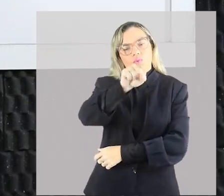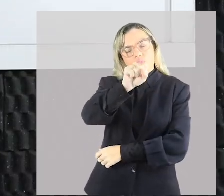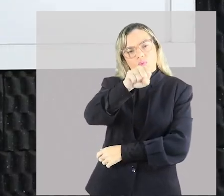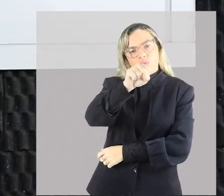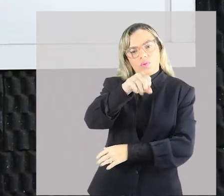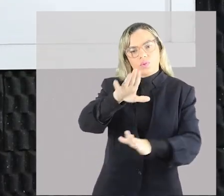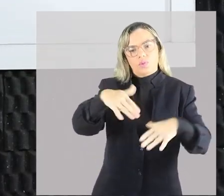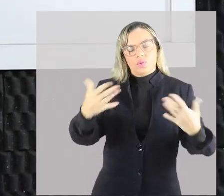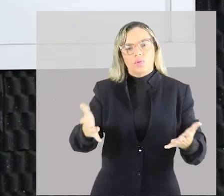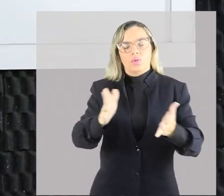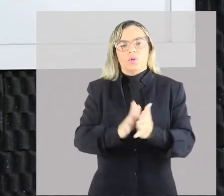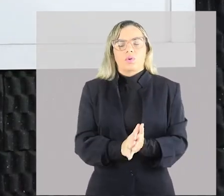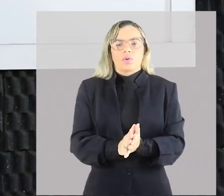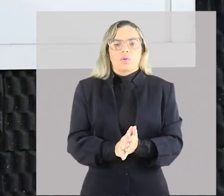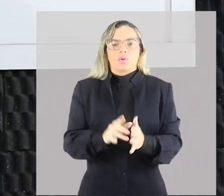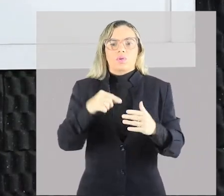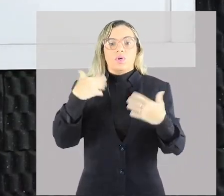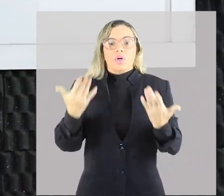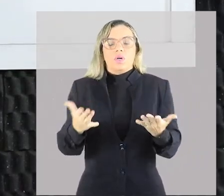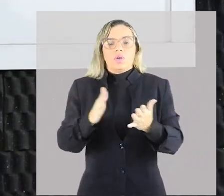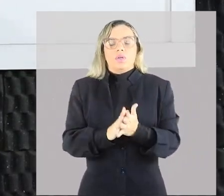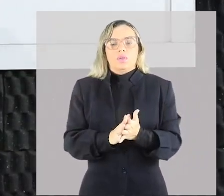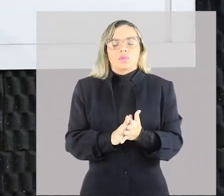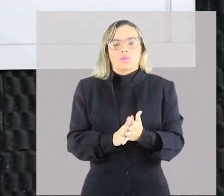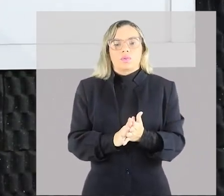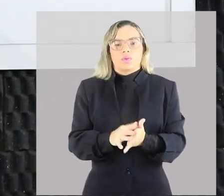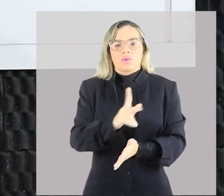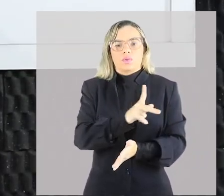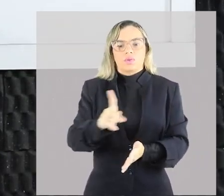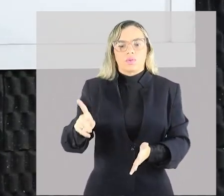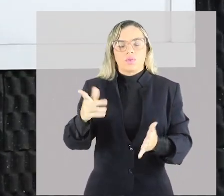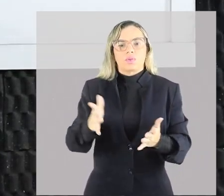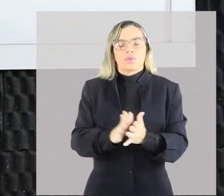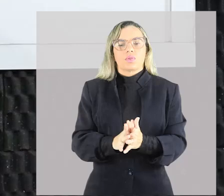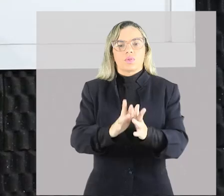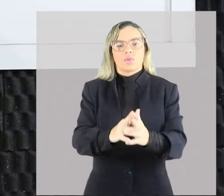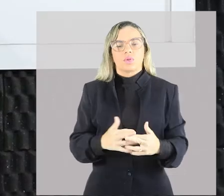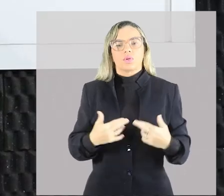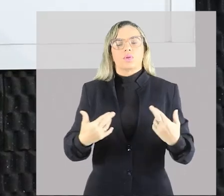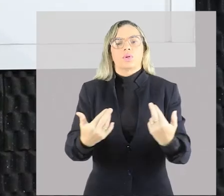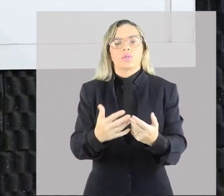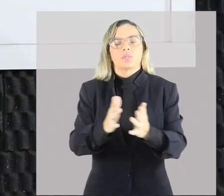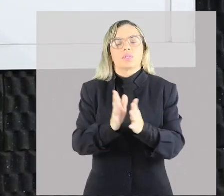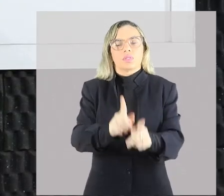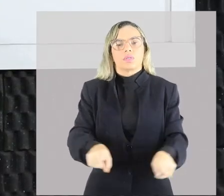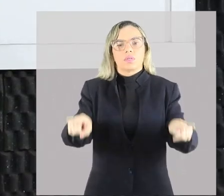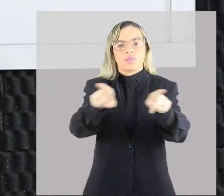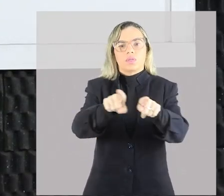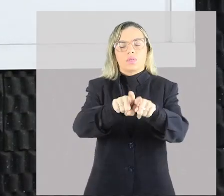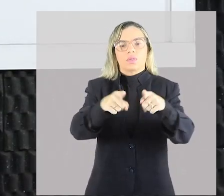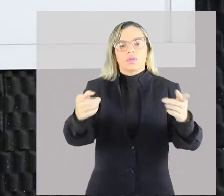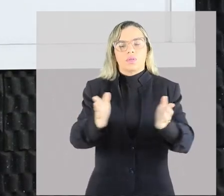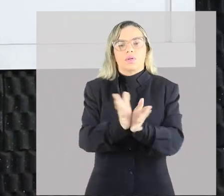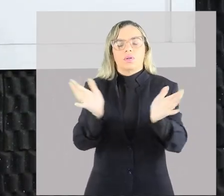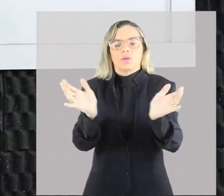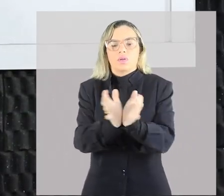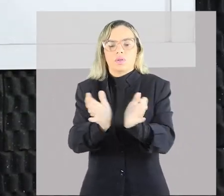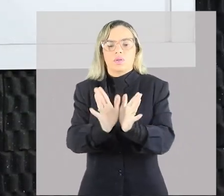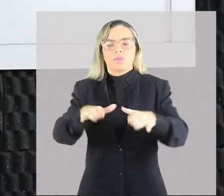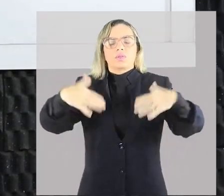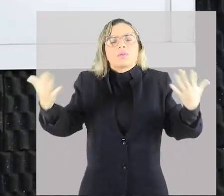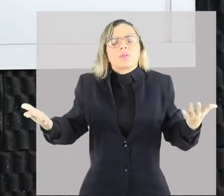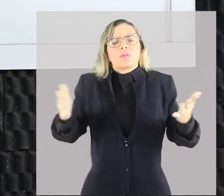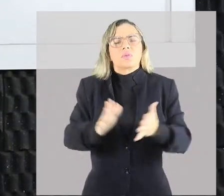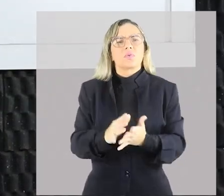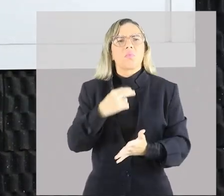os professores estão reunidos lá na sala dos professores, eles formam um conjunto? Formam também. Ô, professor, então por que não se pode